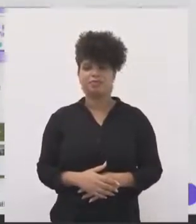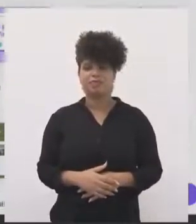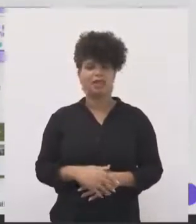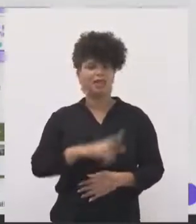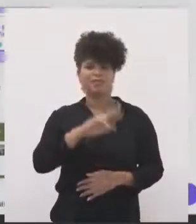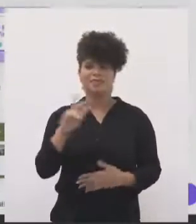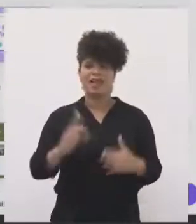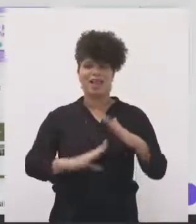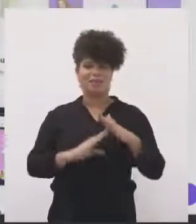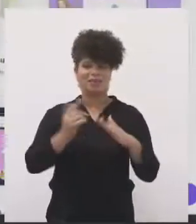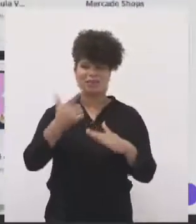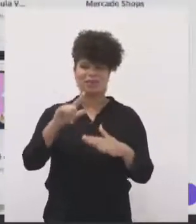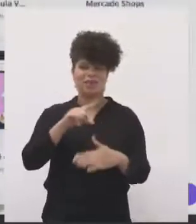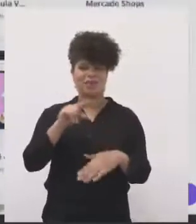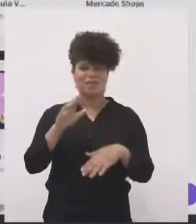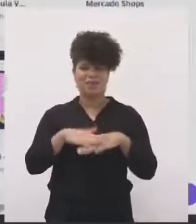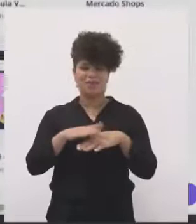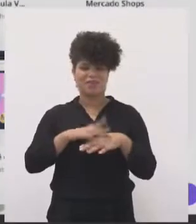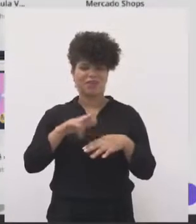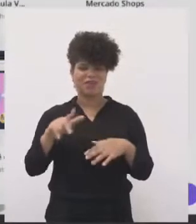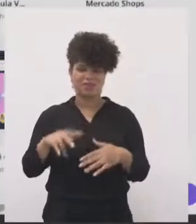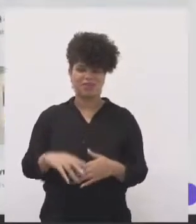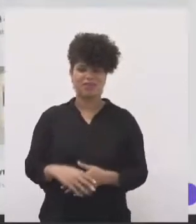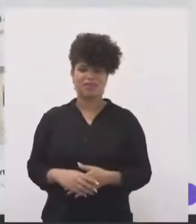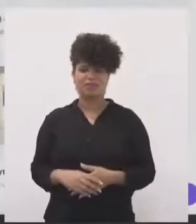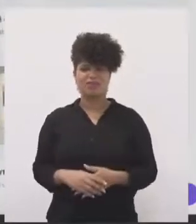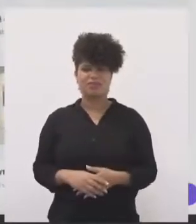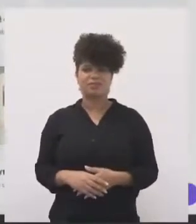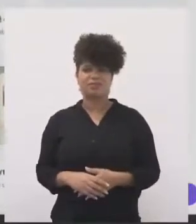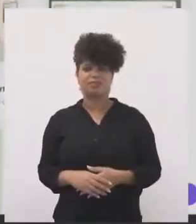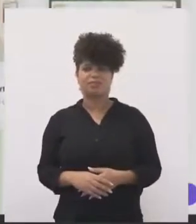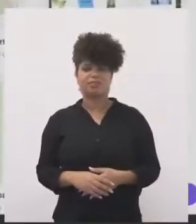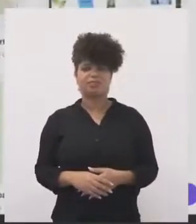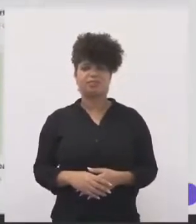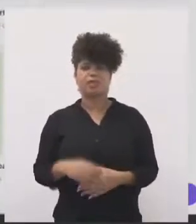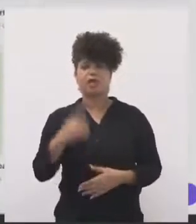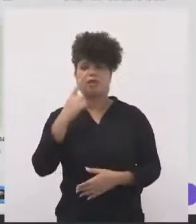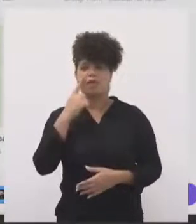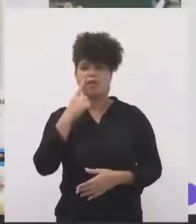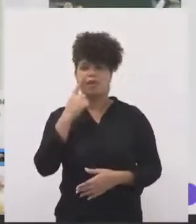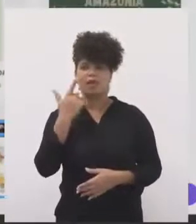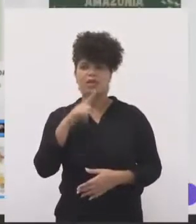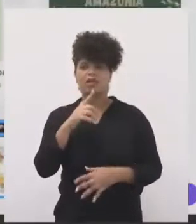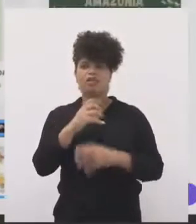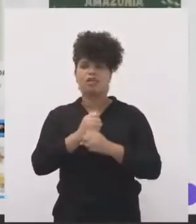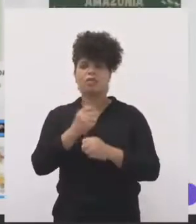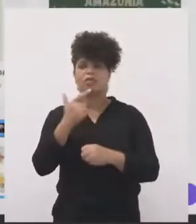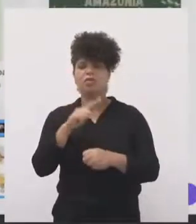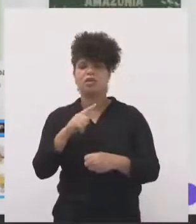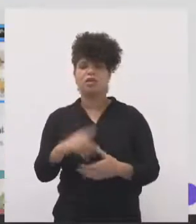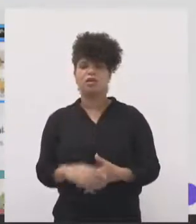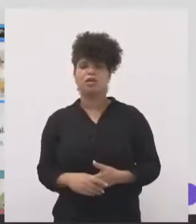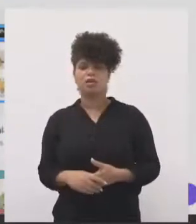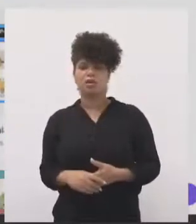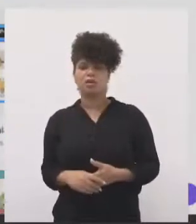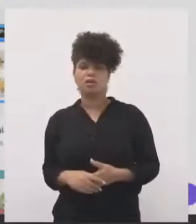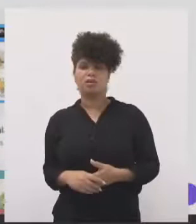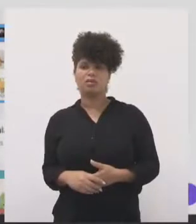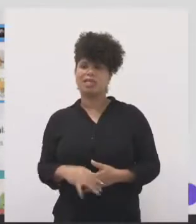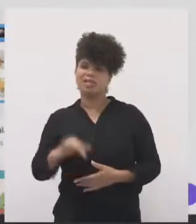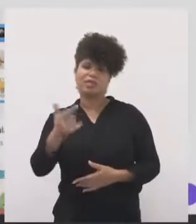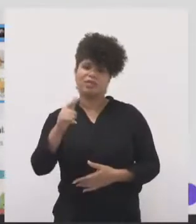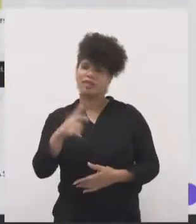o limite, né, pessoal? Eu acho que... Deixa eu ver se eu acho nessa conta. Vai ser uma pena se não